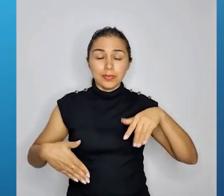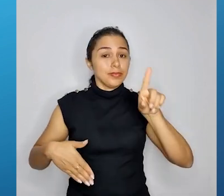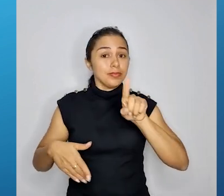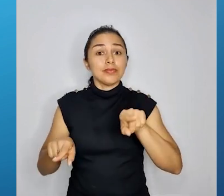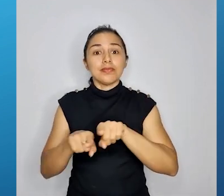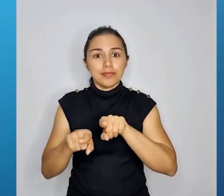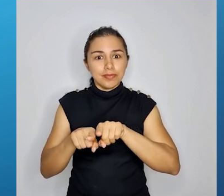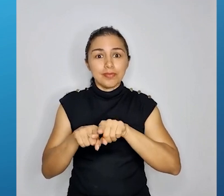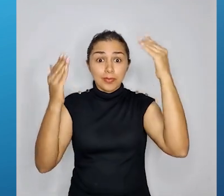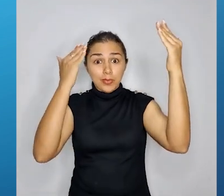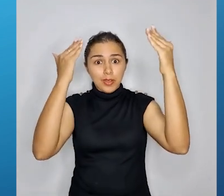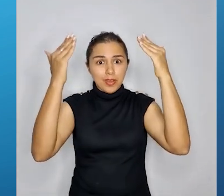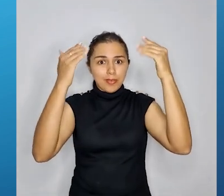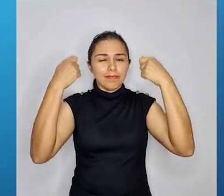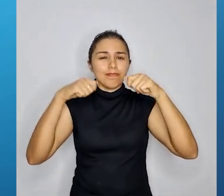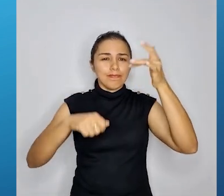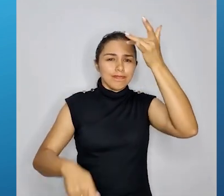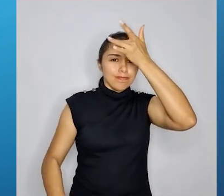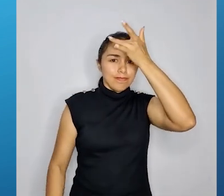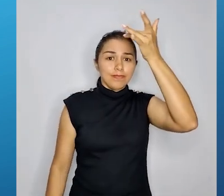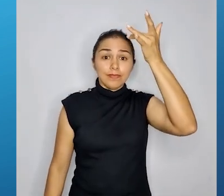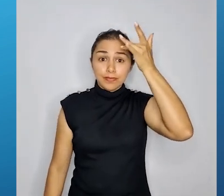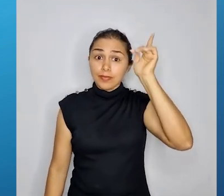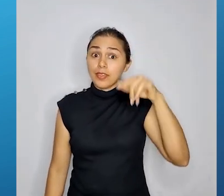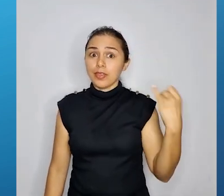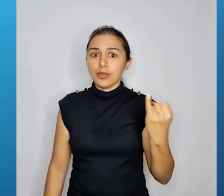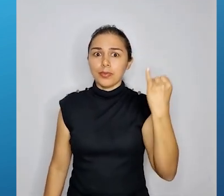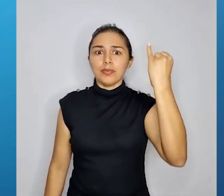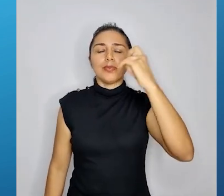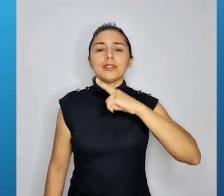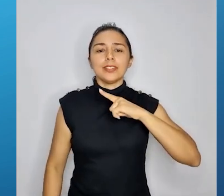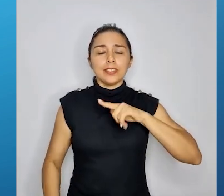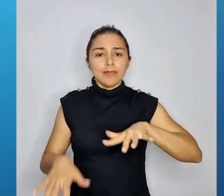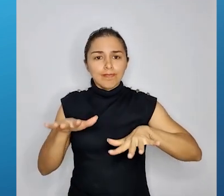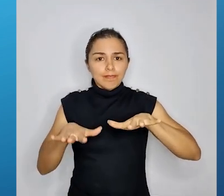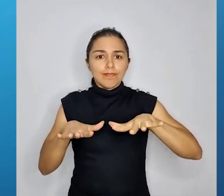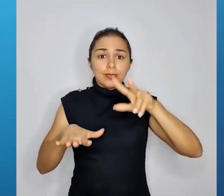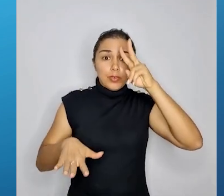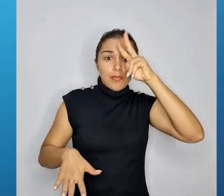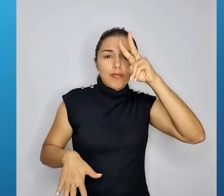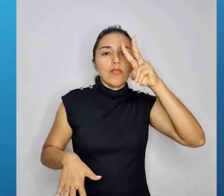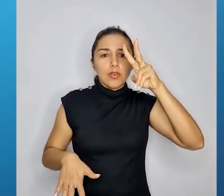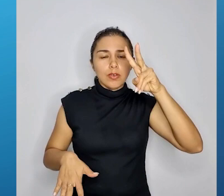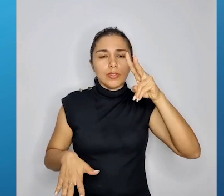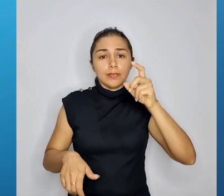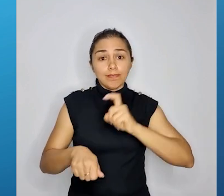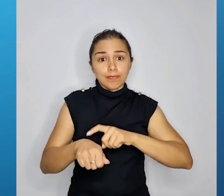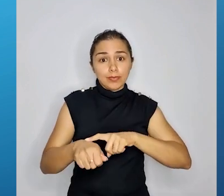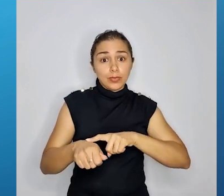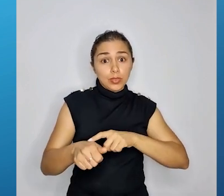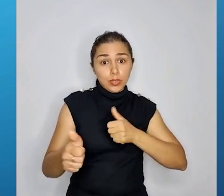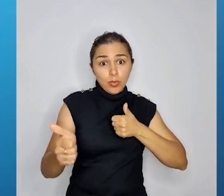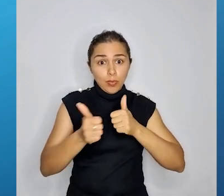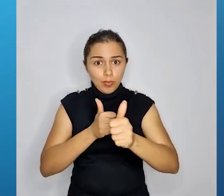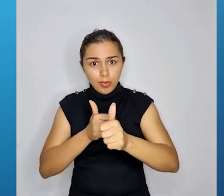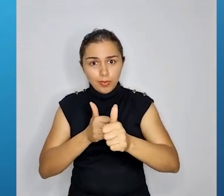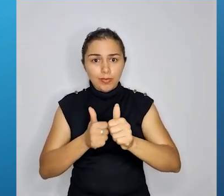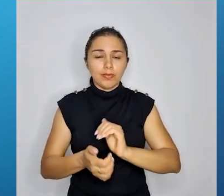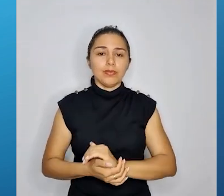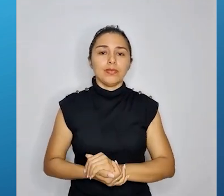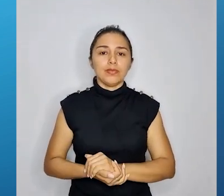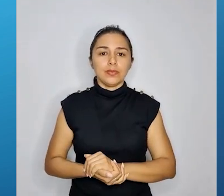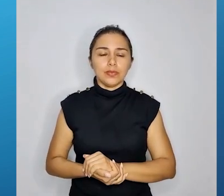a respeito também do seu aspecto mental, que é bem importante estar bem fortalecido dentro de uma jornada de uma